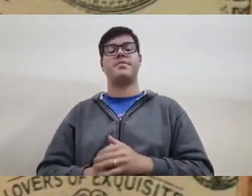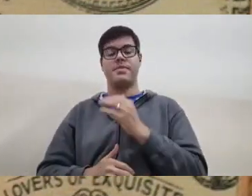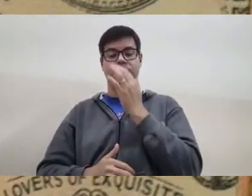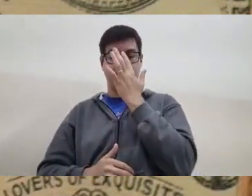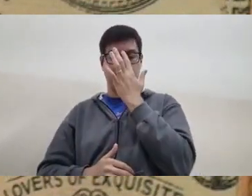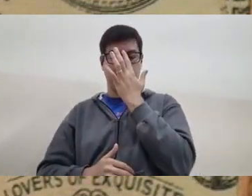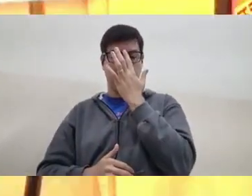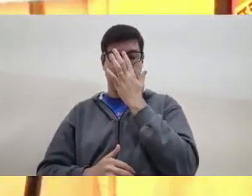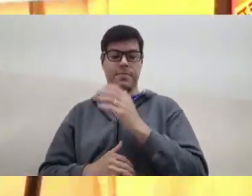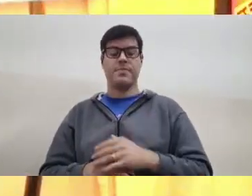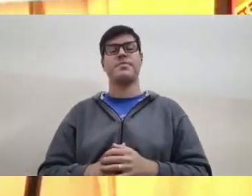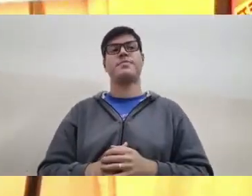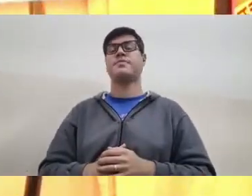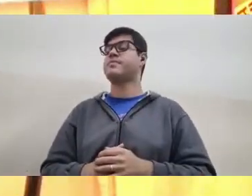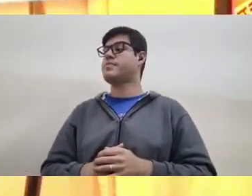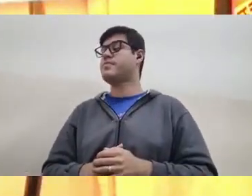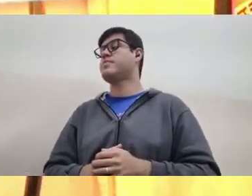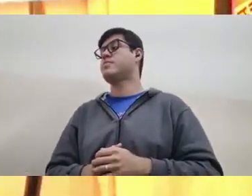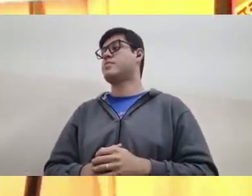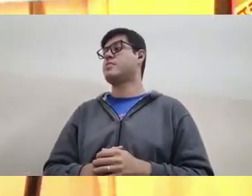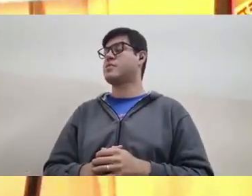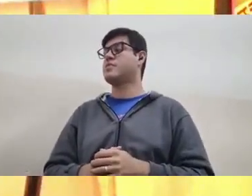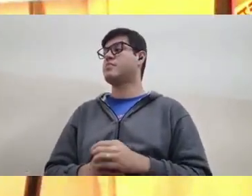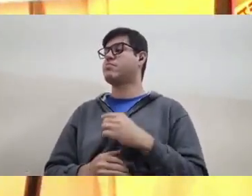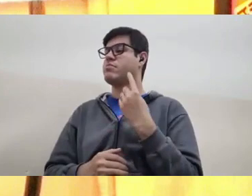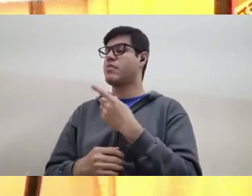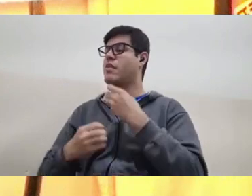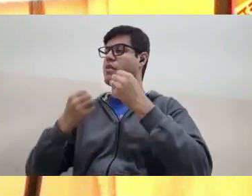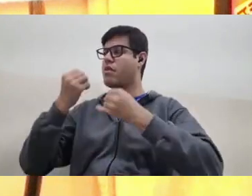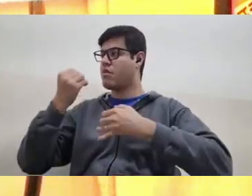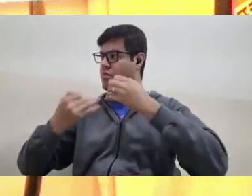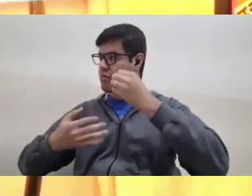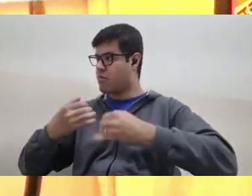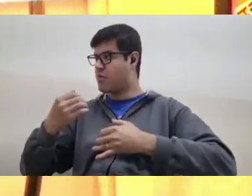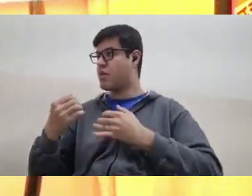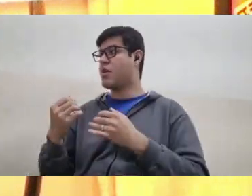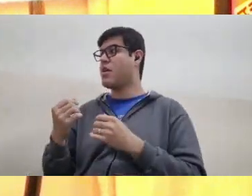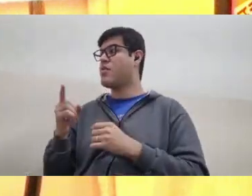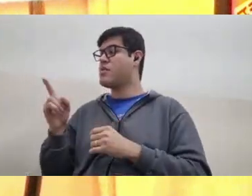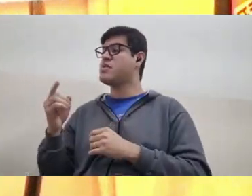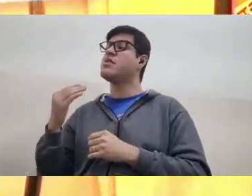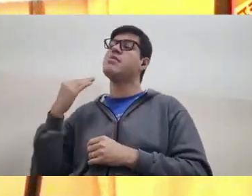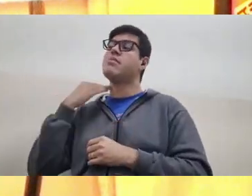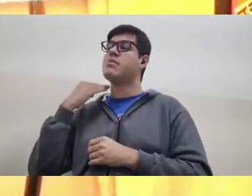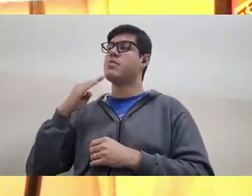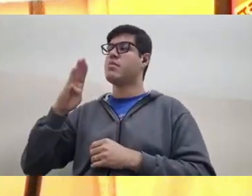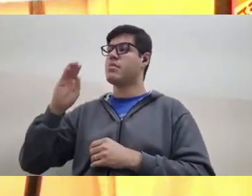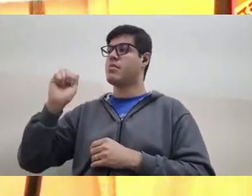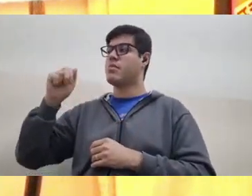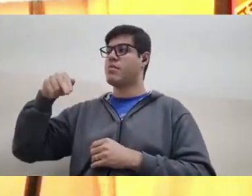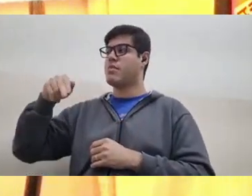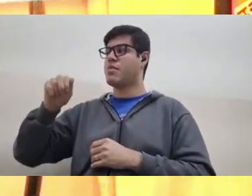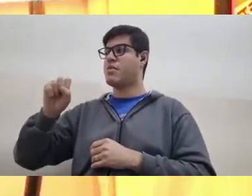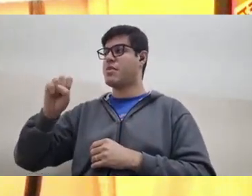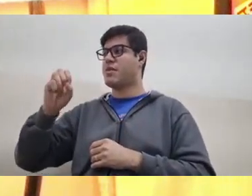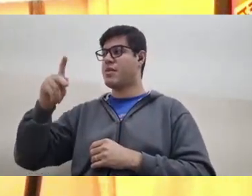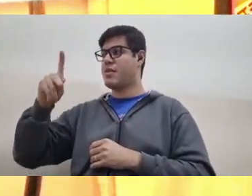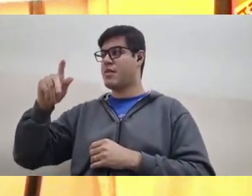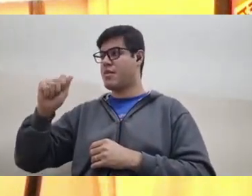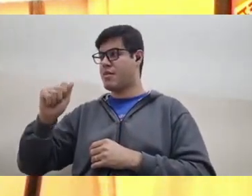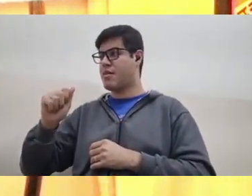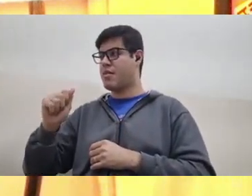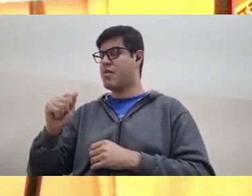bom tempo aí de chegar agora no Banespa quantos anos